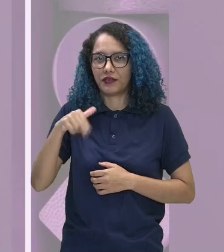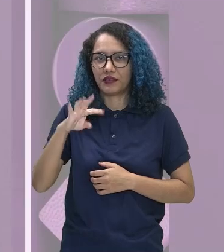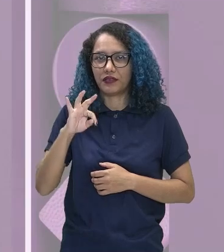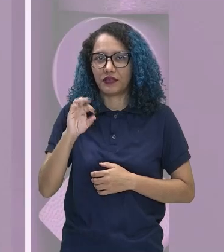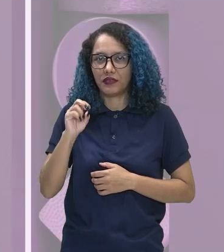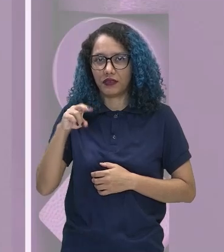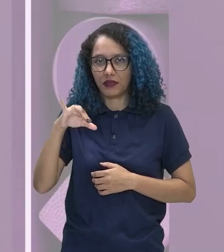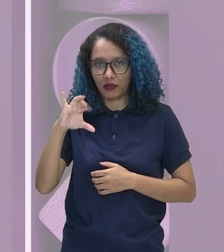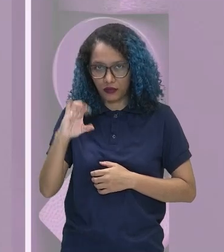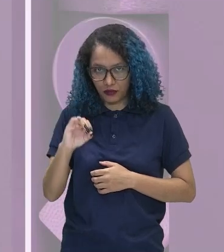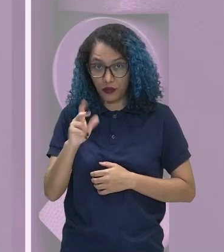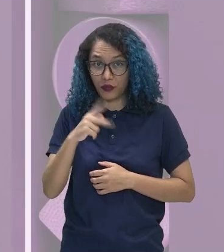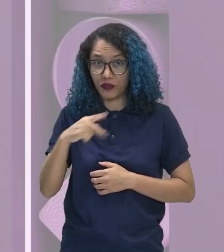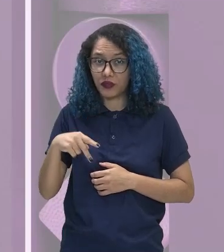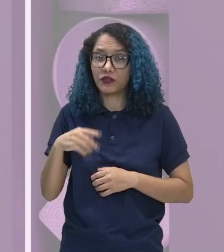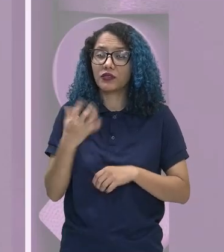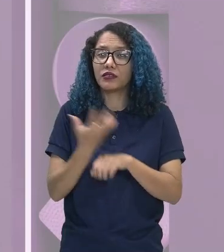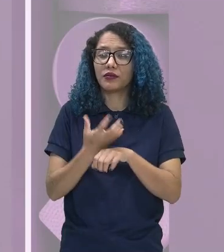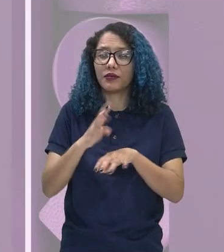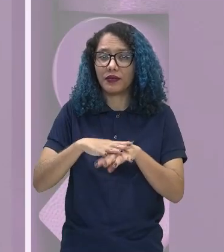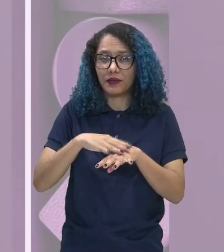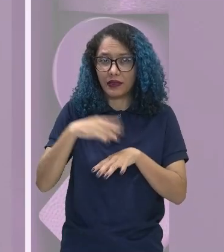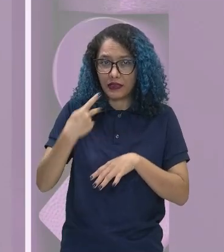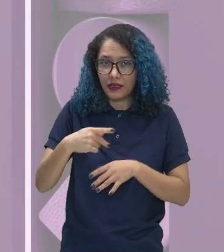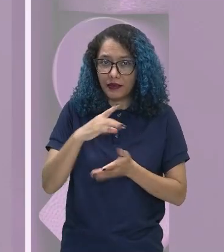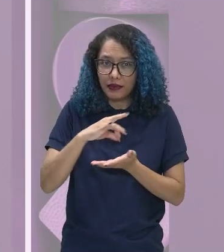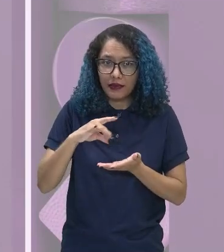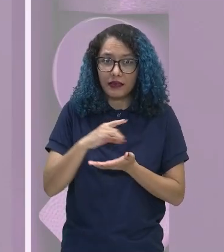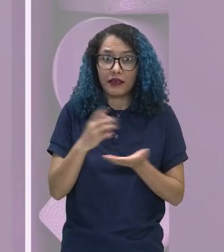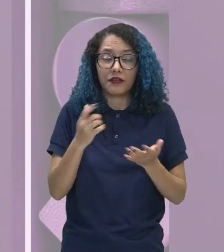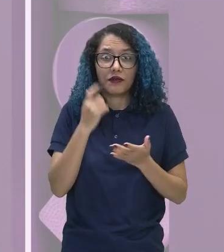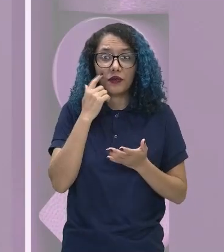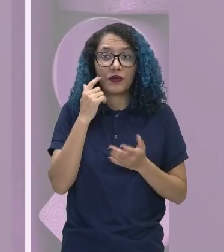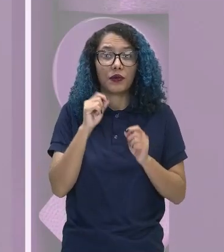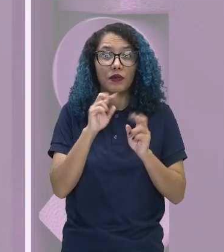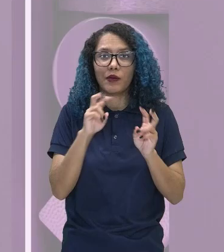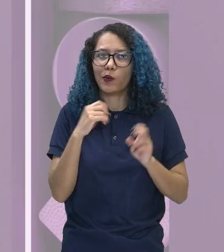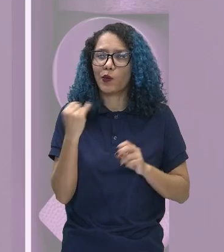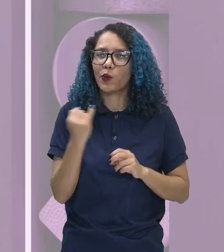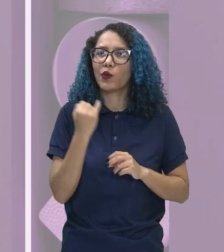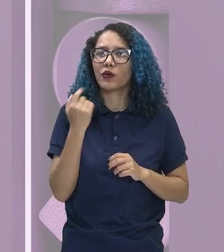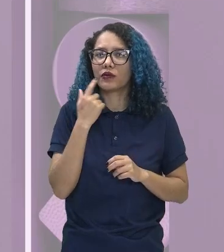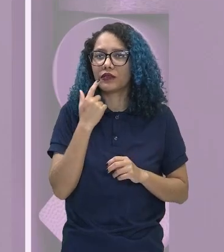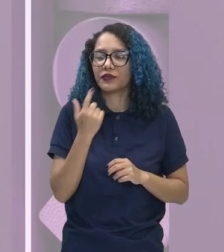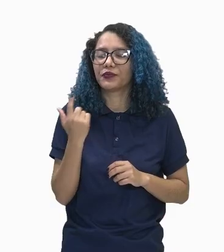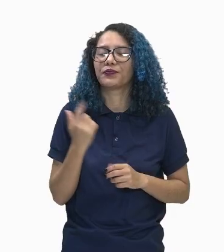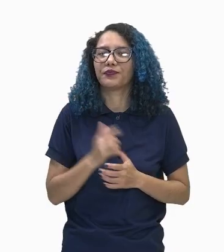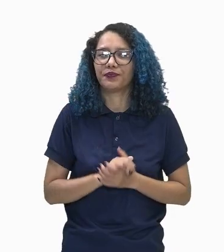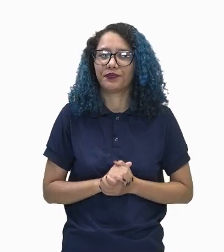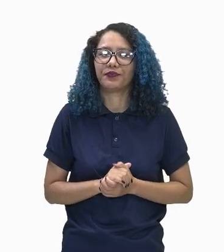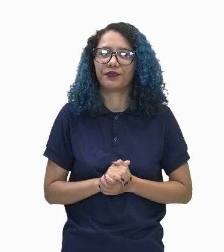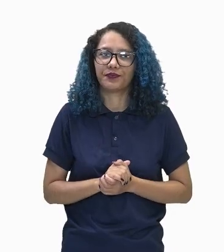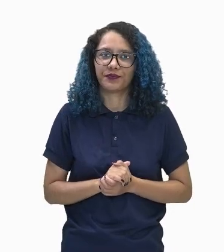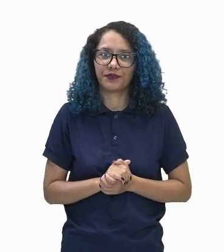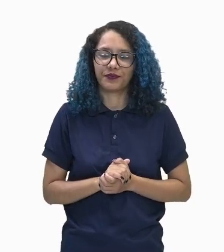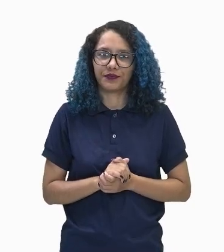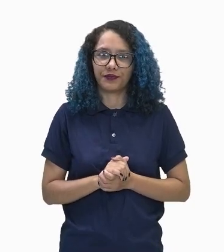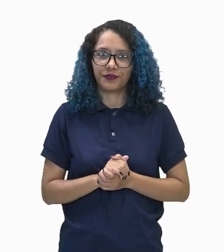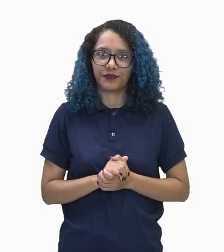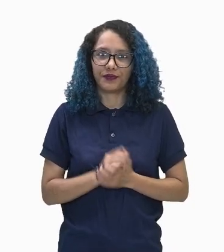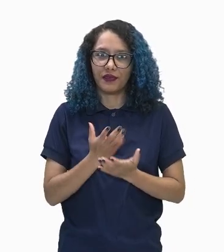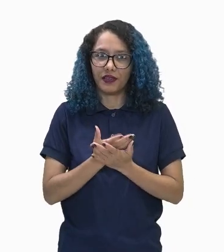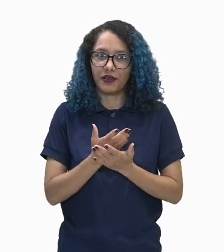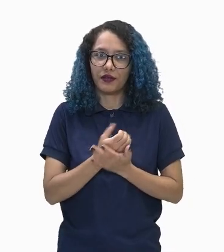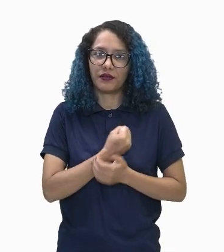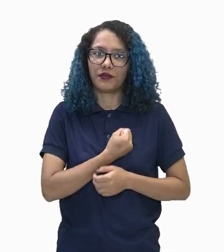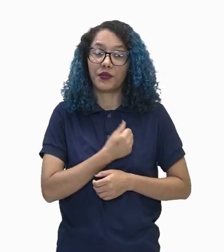Paulo, professor de matemática aqui do Centro de Mídia. E olha só, vou trazer um tema muito importante na aula de hoje, acompanhe comigo. Aula de